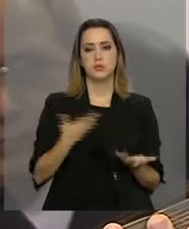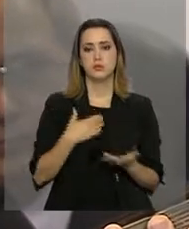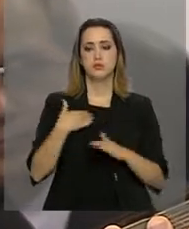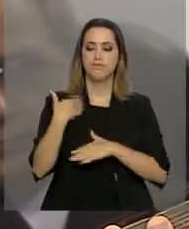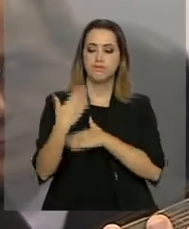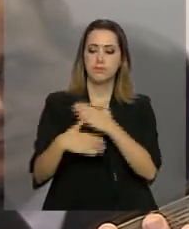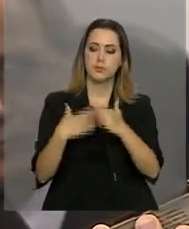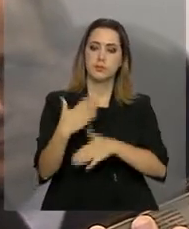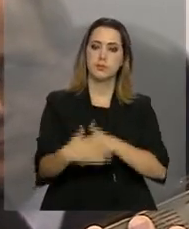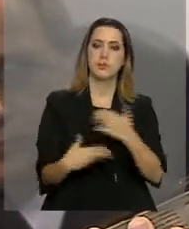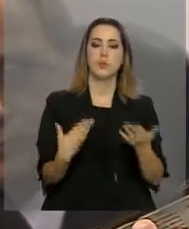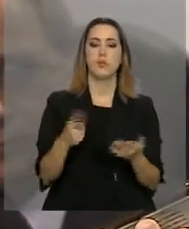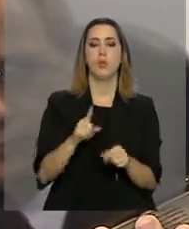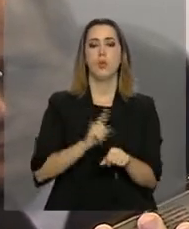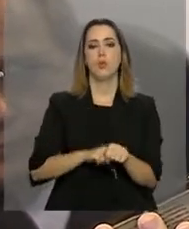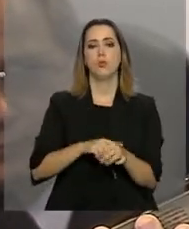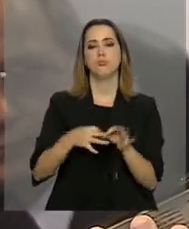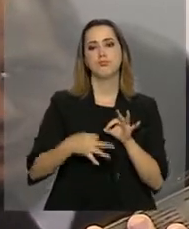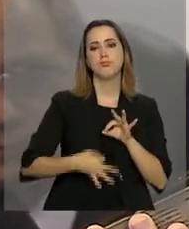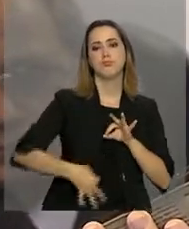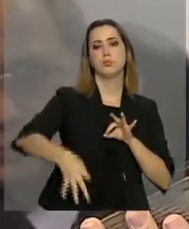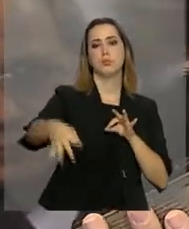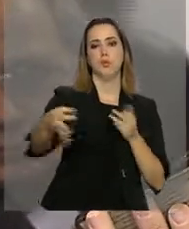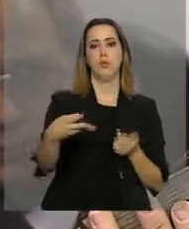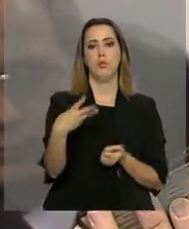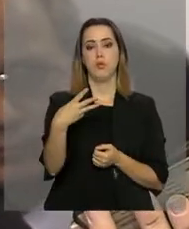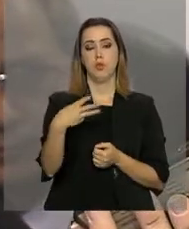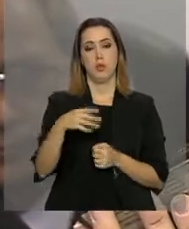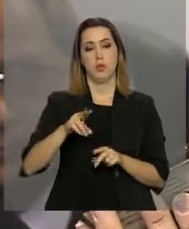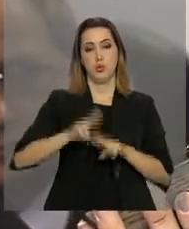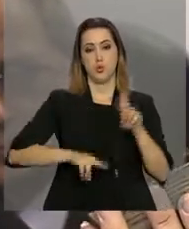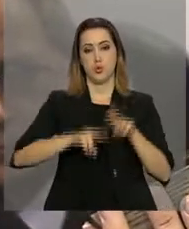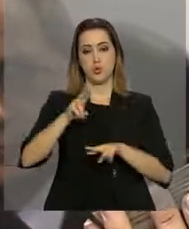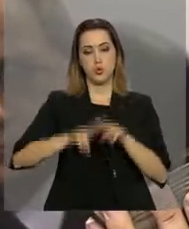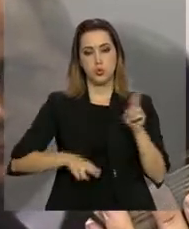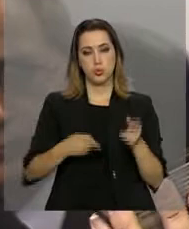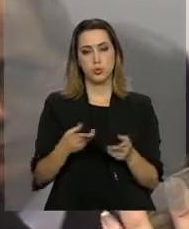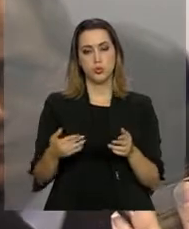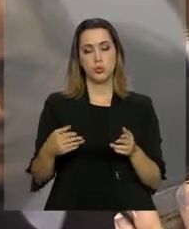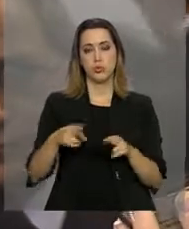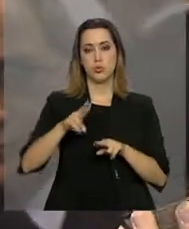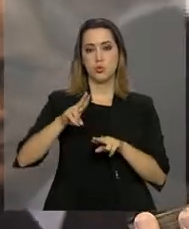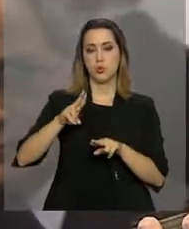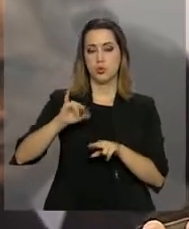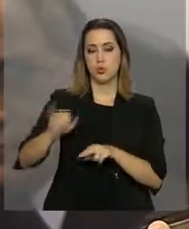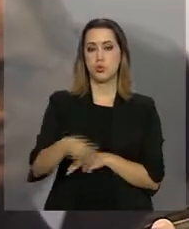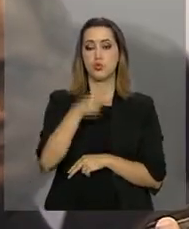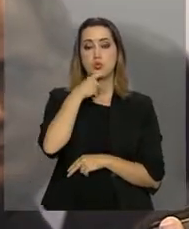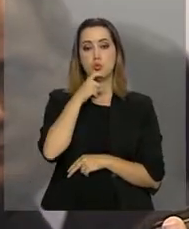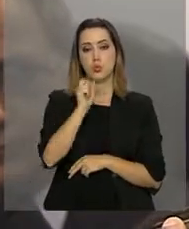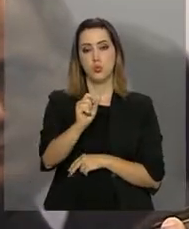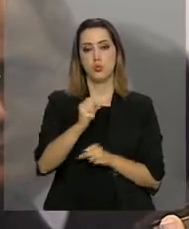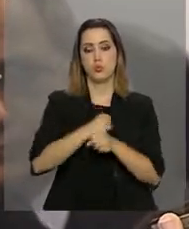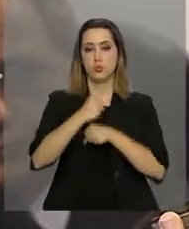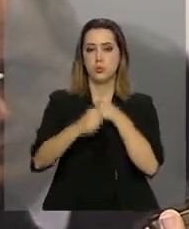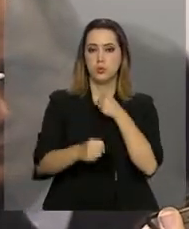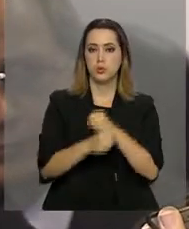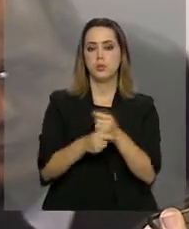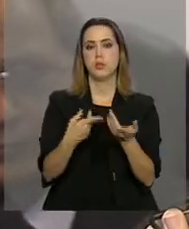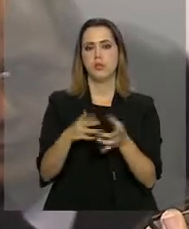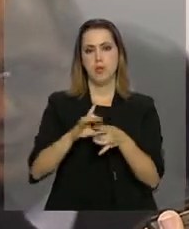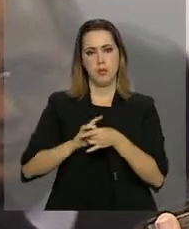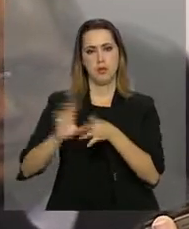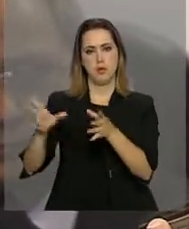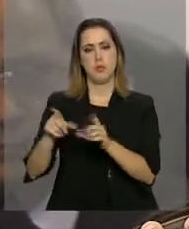prorrogadas com o prazo de julho do ano que vem o prazo pra a emissão do alvará de construção e vão ter até